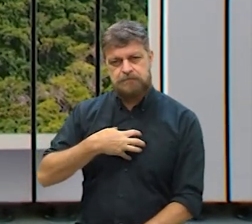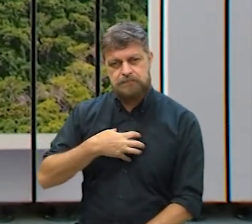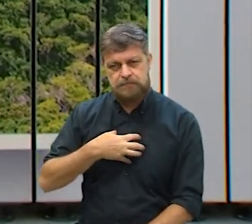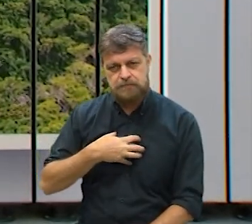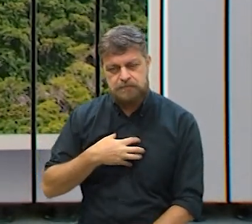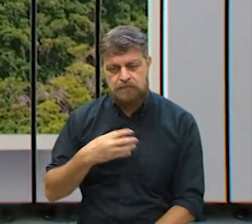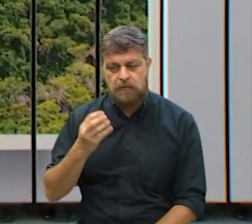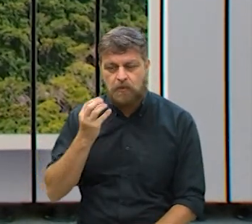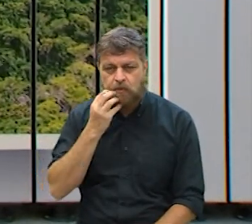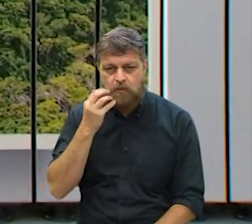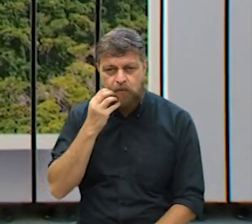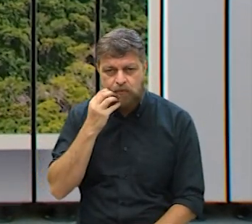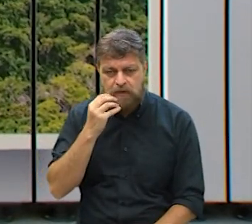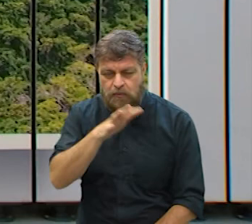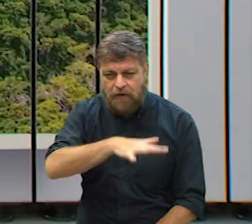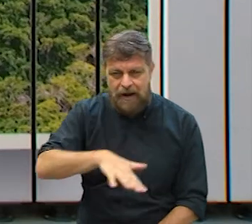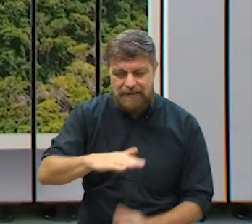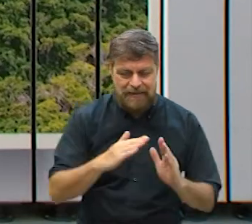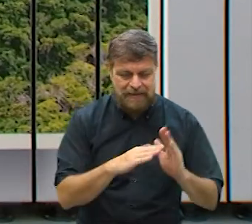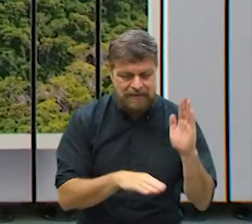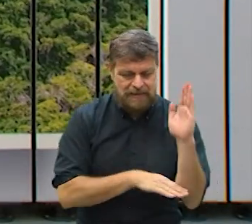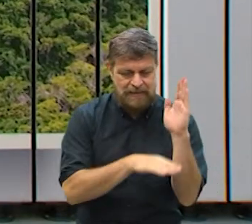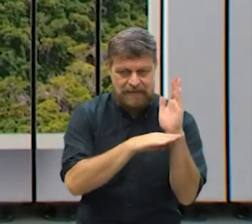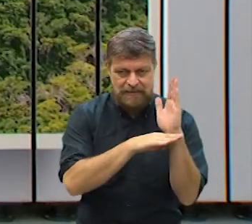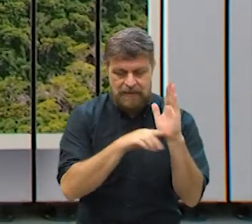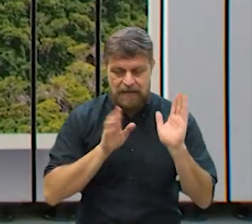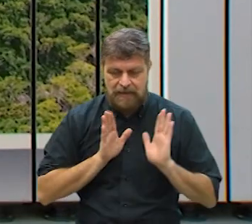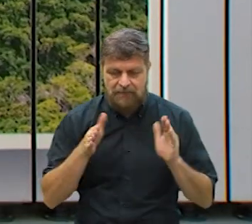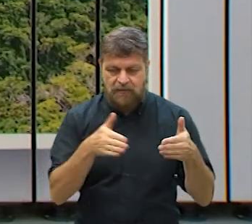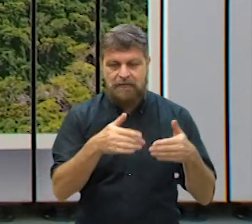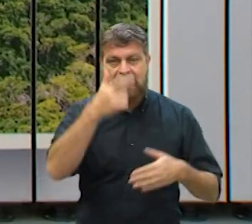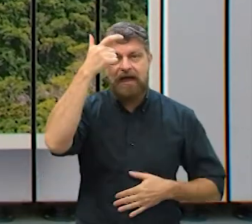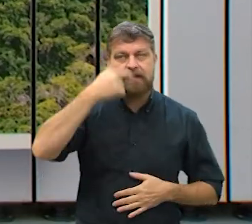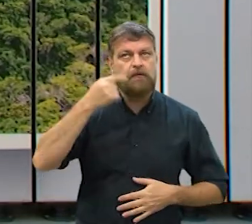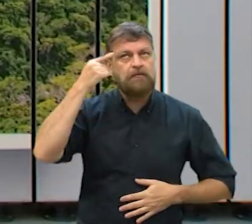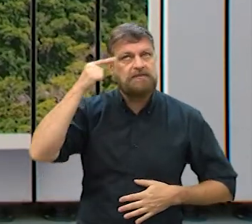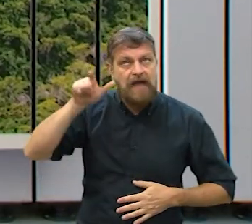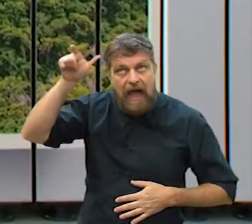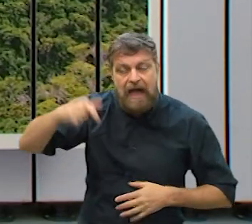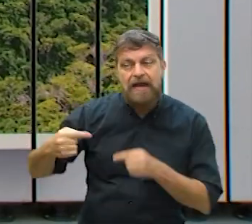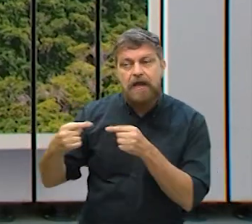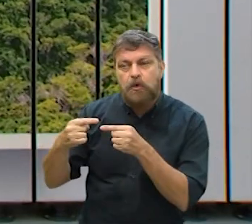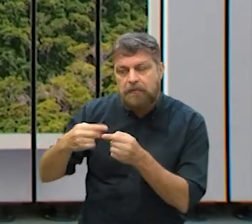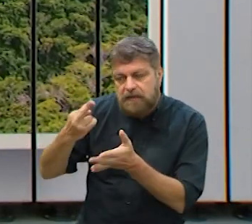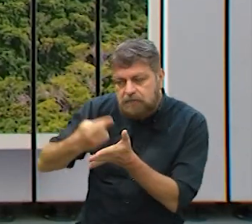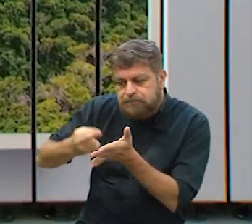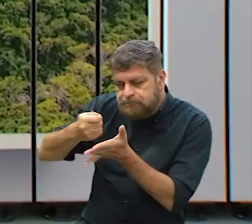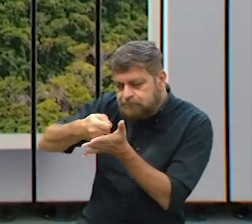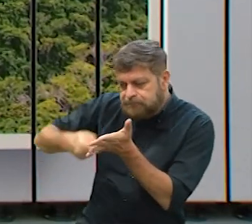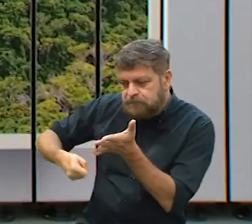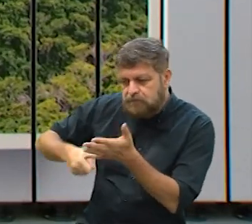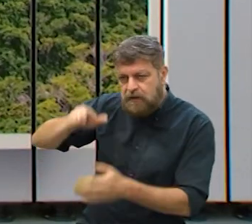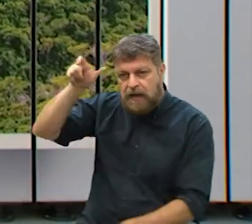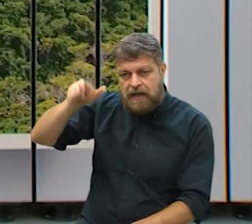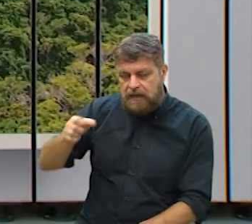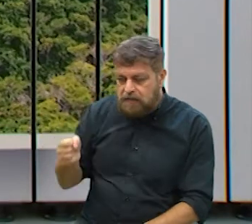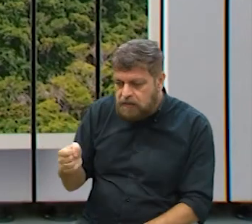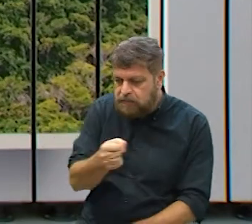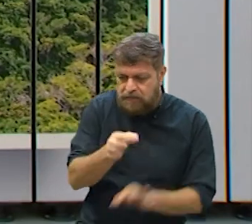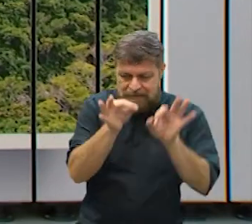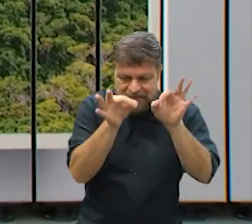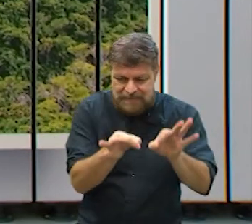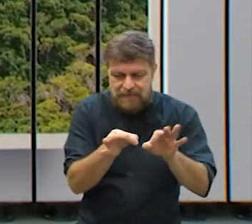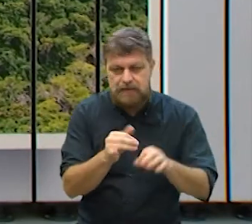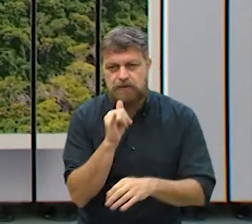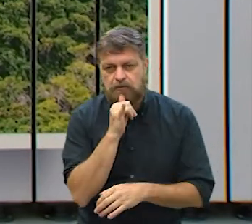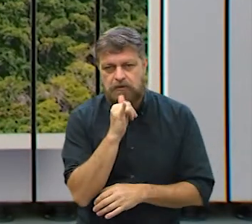sensibilidade dele para a moradia é que faz com que eu entregue a ele a relatoria. Porque nós precisamos disso, nós precisamos de gente certa no lugar certo.